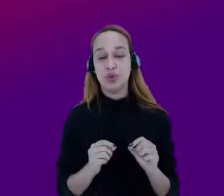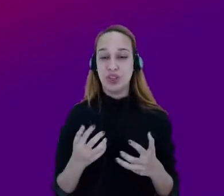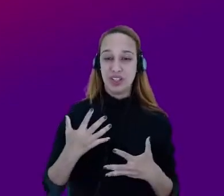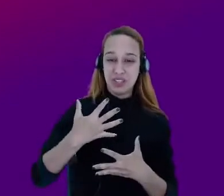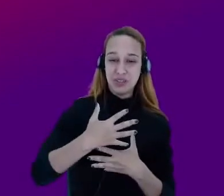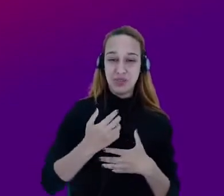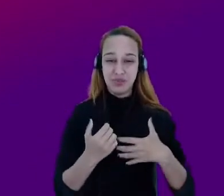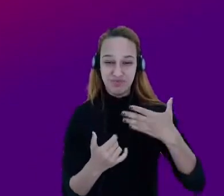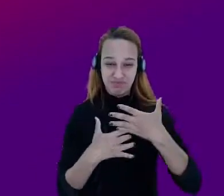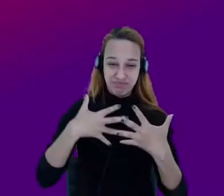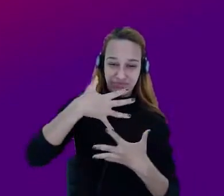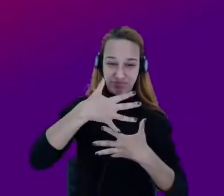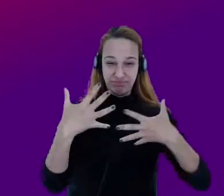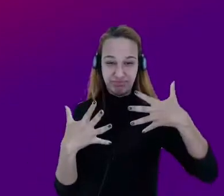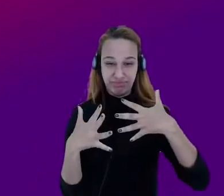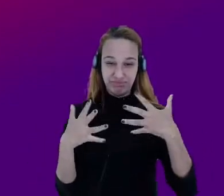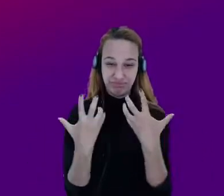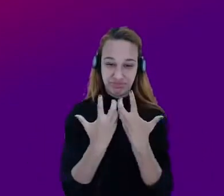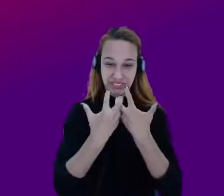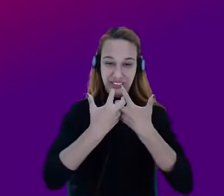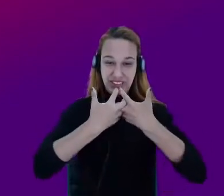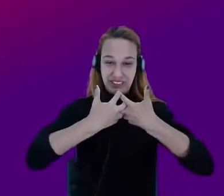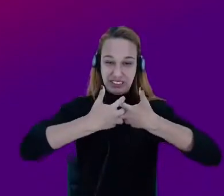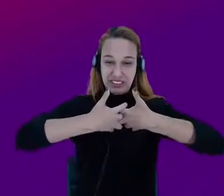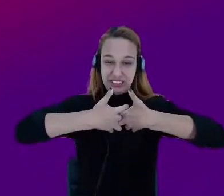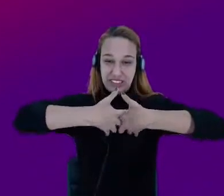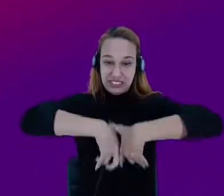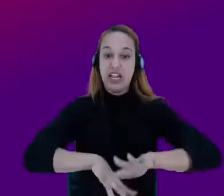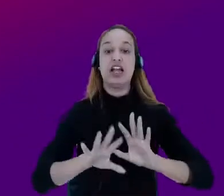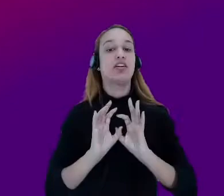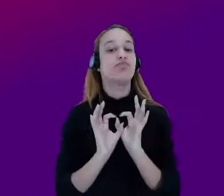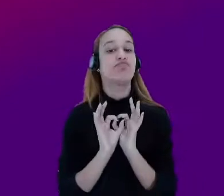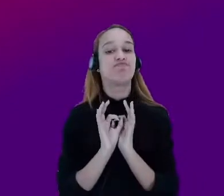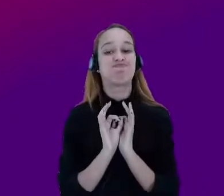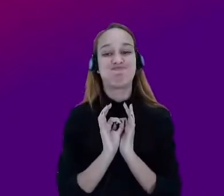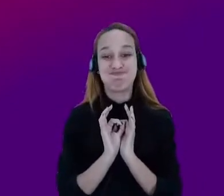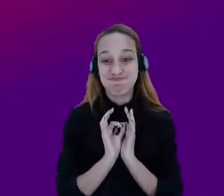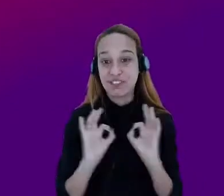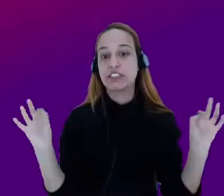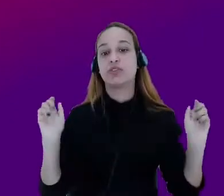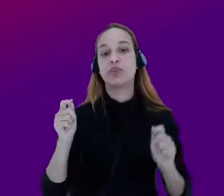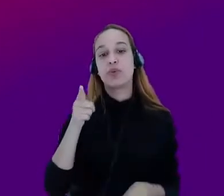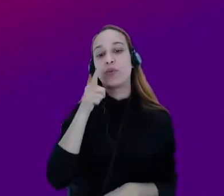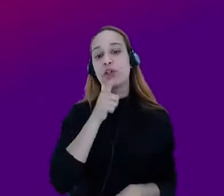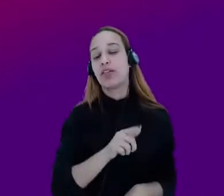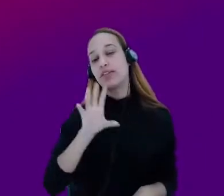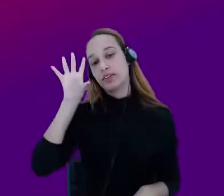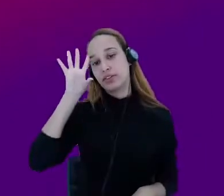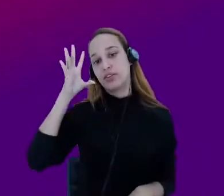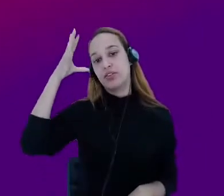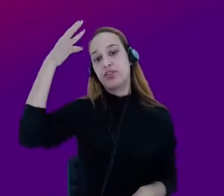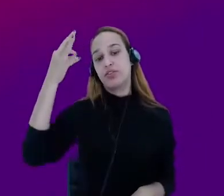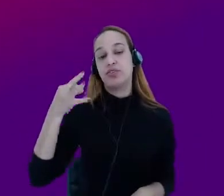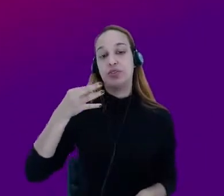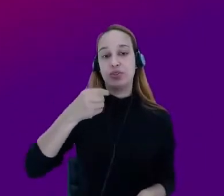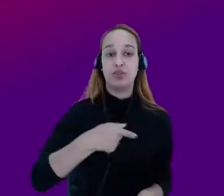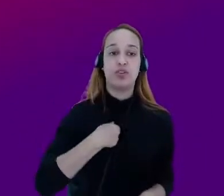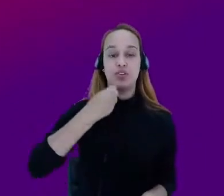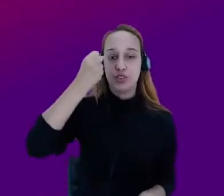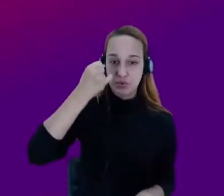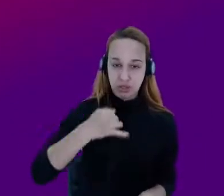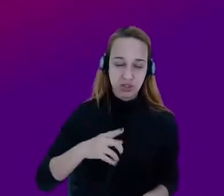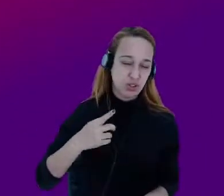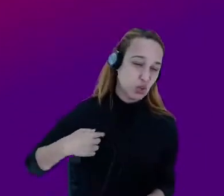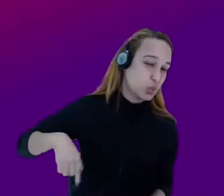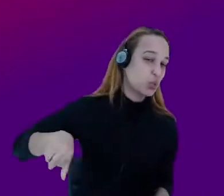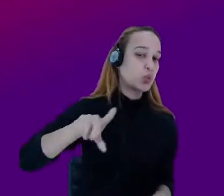muito, muito gigante que nós temos que trabalhar para conseguir resolver todas essas situações. Eu estou falando de toda a linha